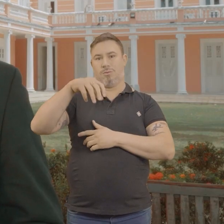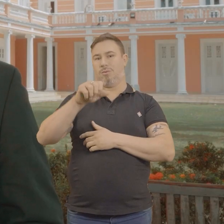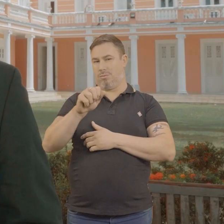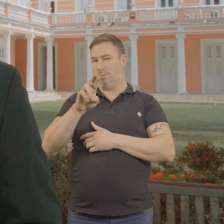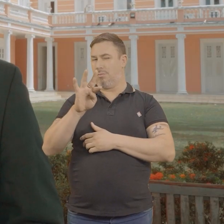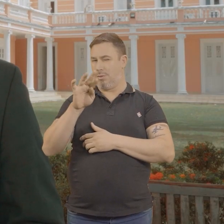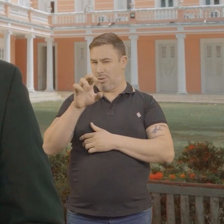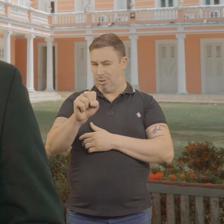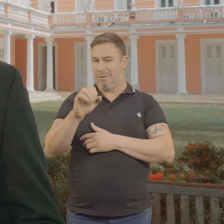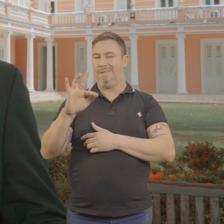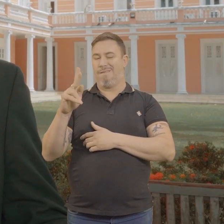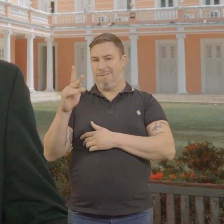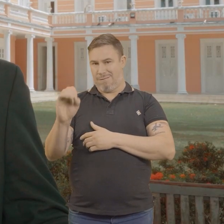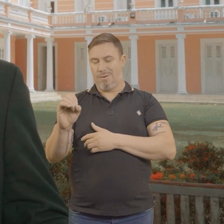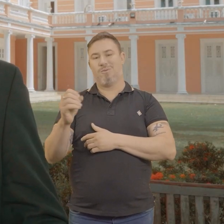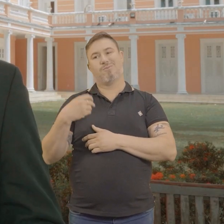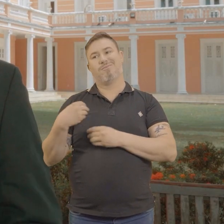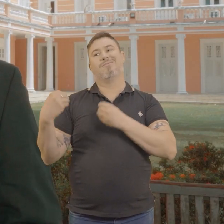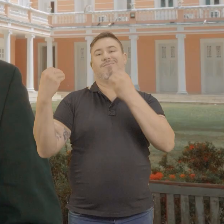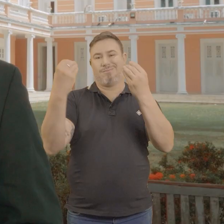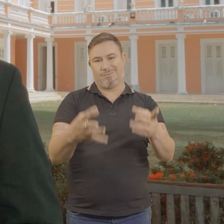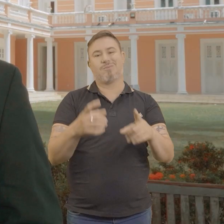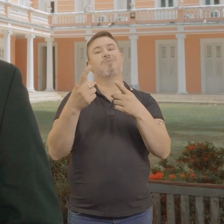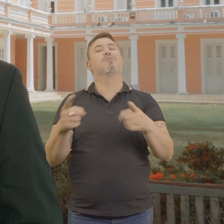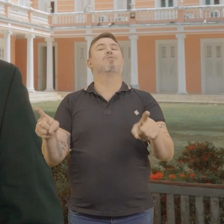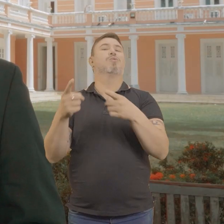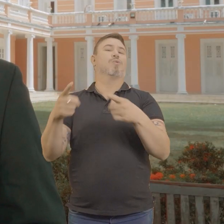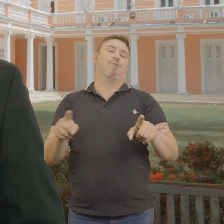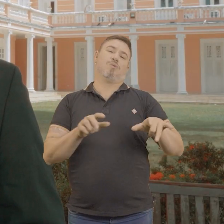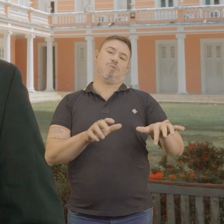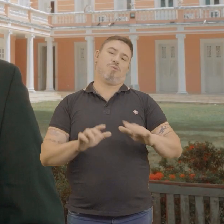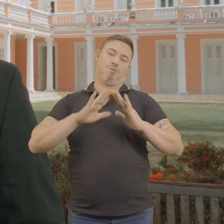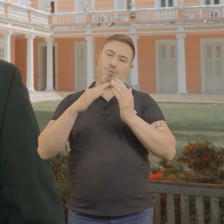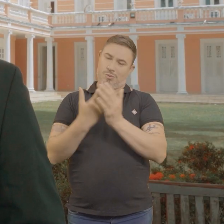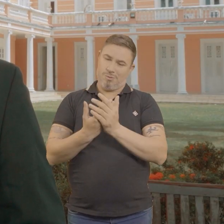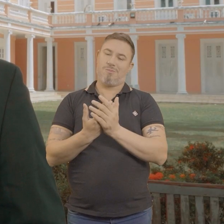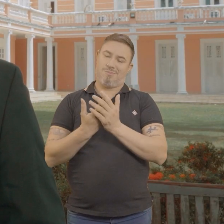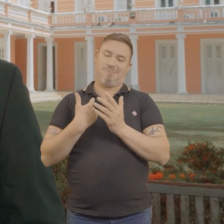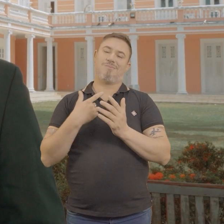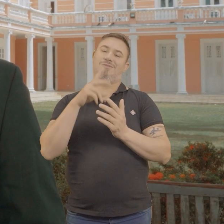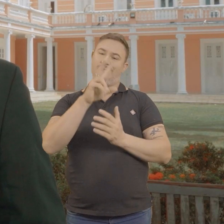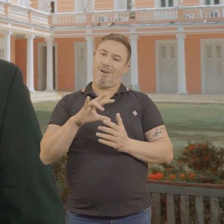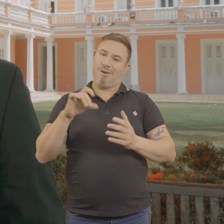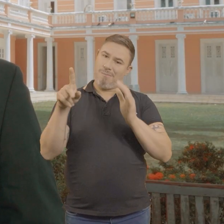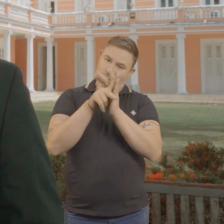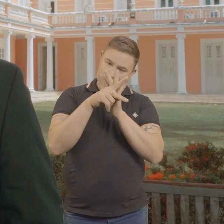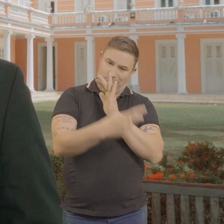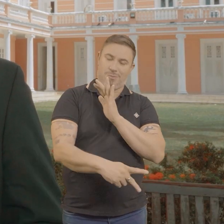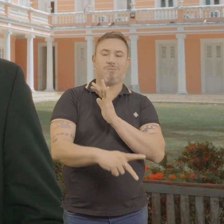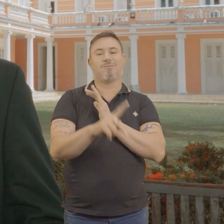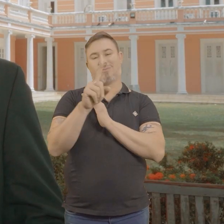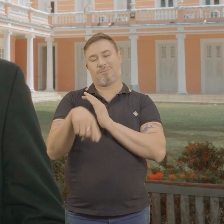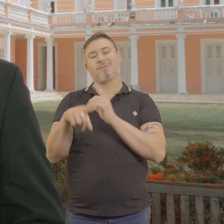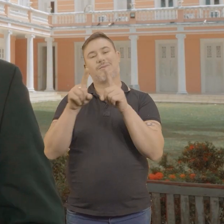de sensibilidade, entregou ao conservatório um espaço para chamar de casa. Um gesto de reconhecimento à música como parte essencial da vida